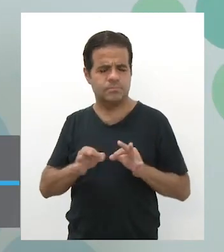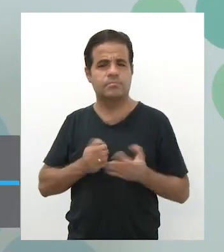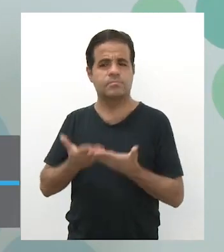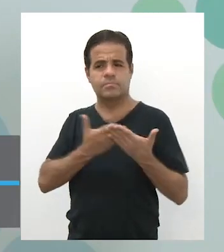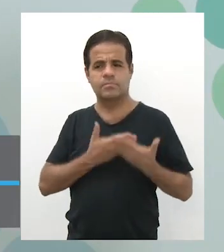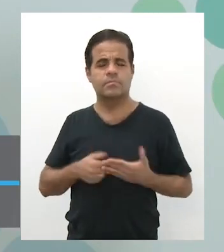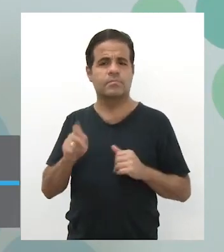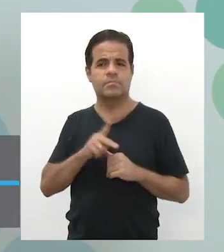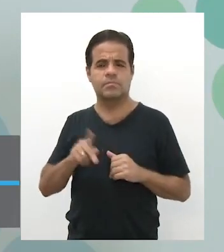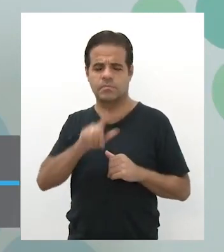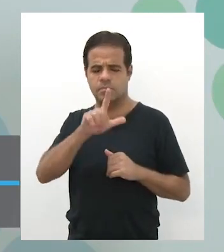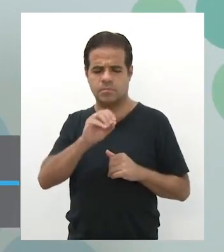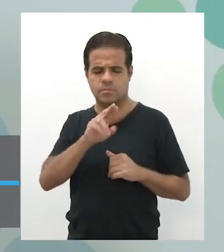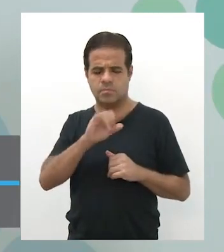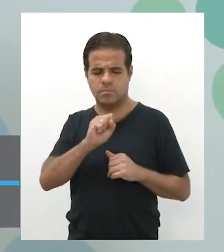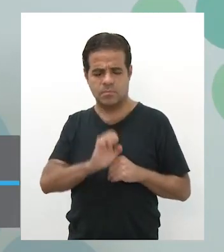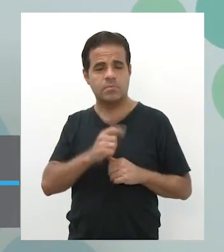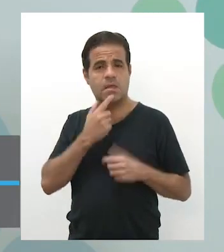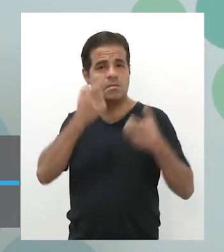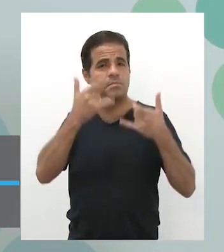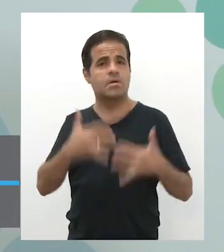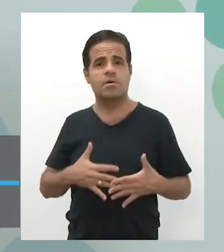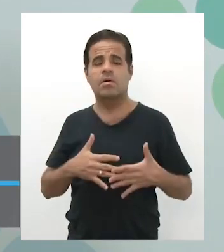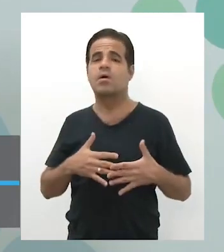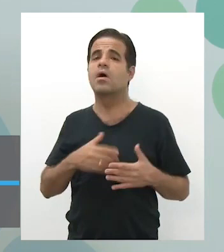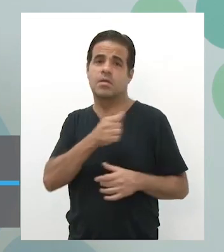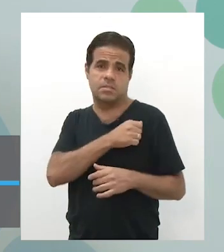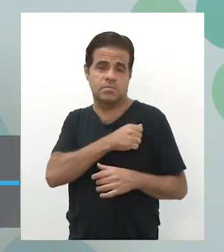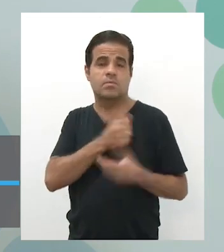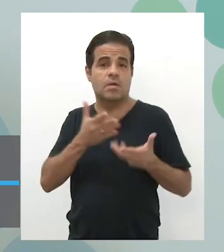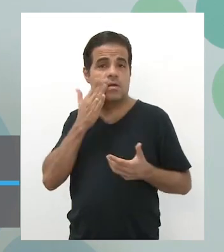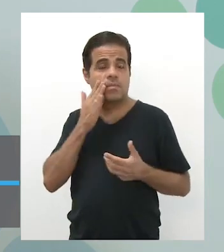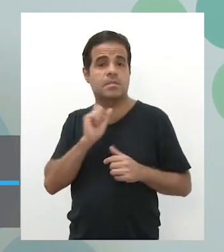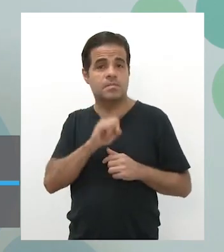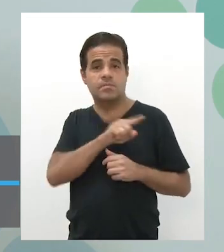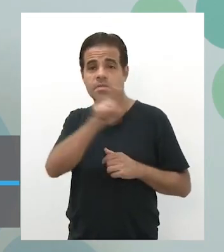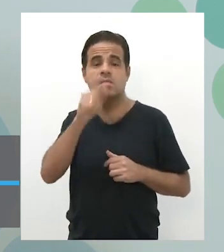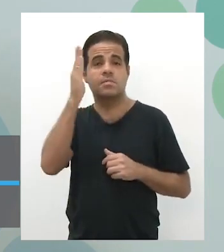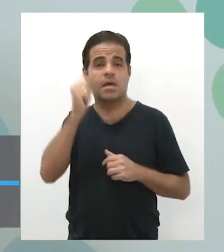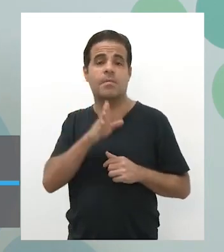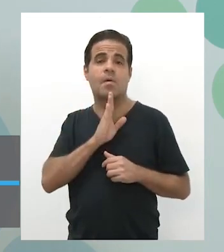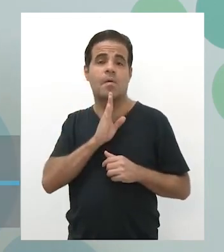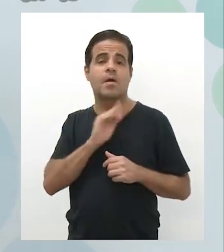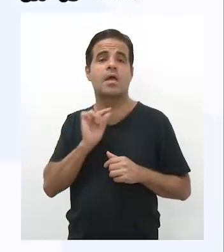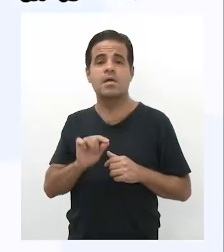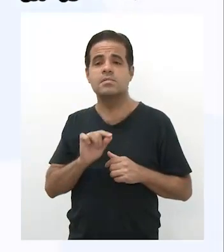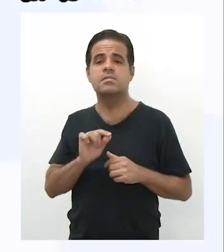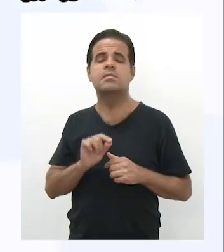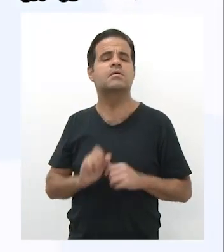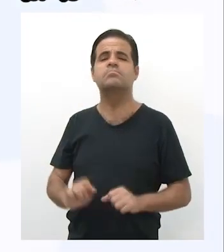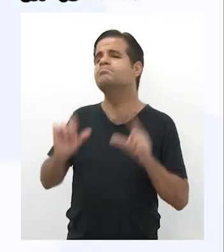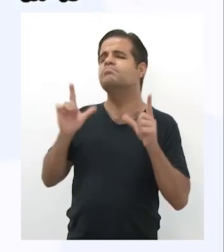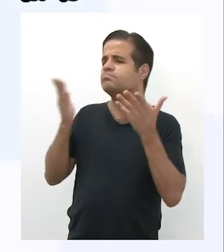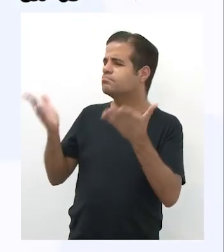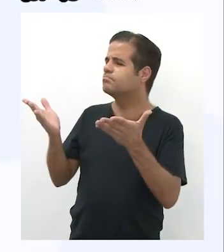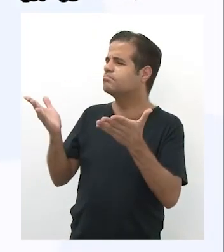estudantes, como a professora Luíse mencionou. Agora sim, sexto ano, eu quero ver se vocês sabem, se vocês conhecem esse